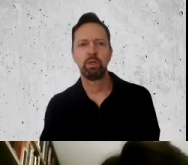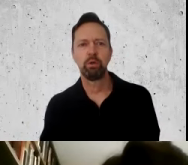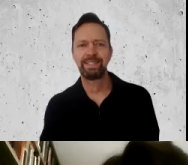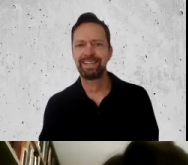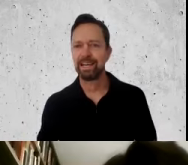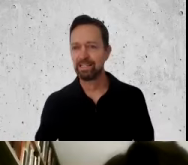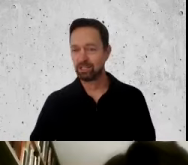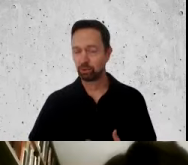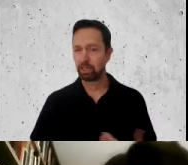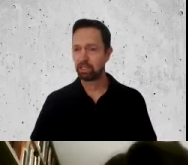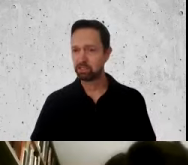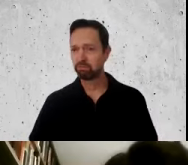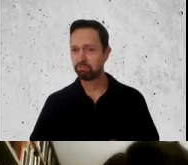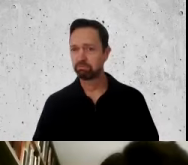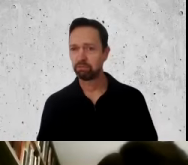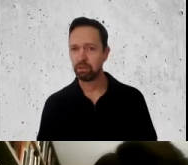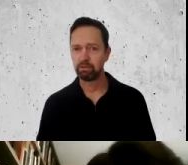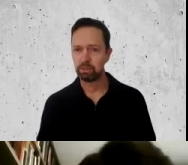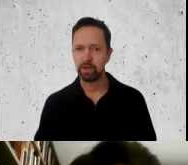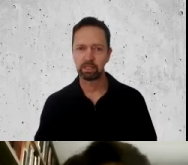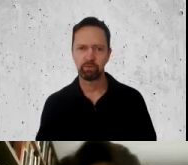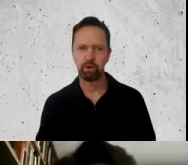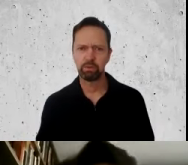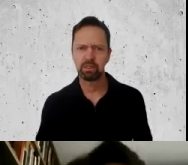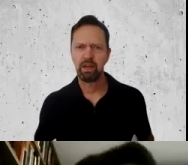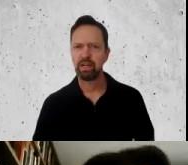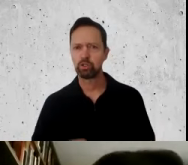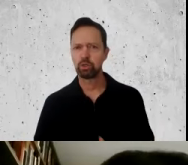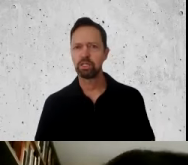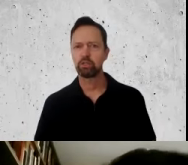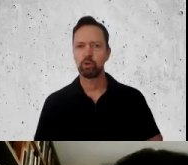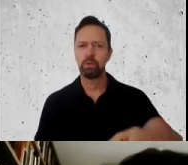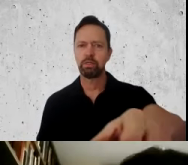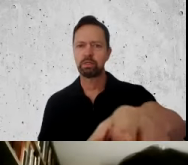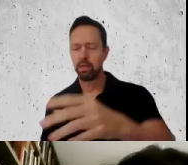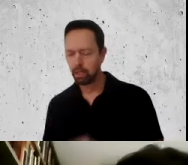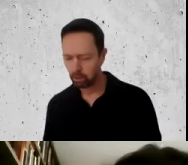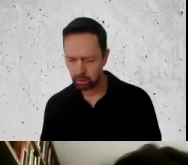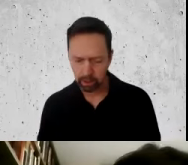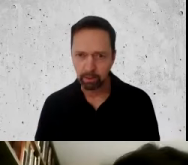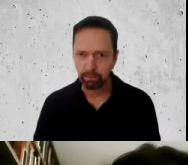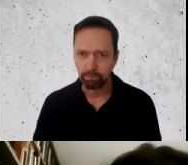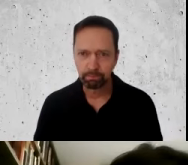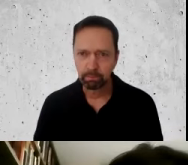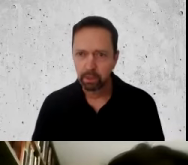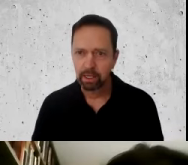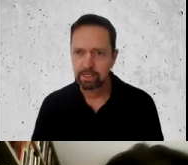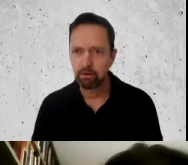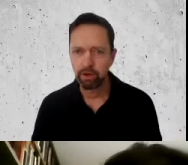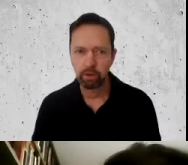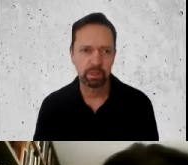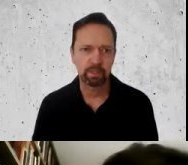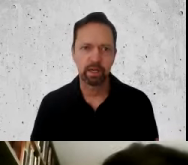Fregueses, consumidores e clientes se organizam em diversas formas, em associações,